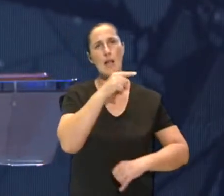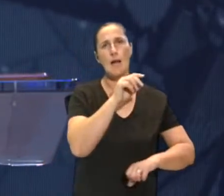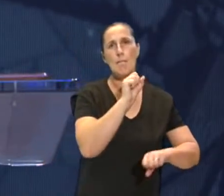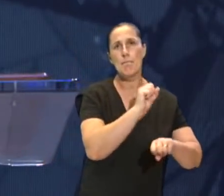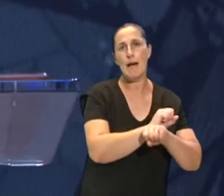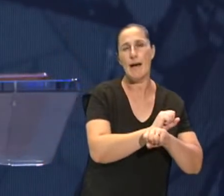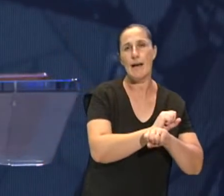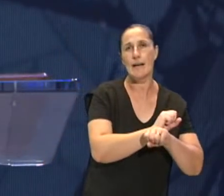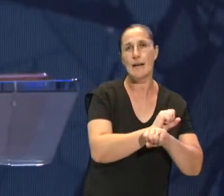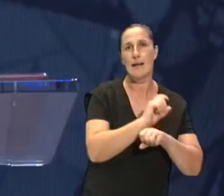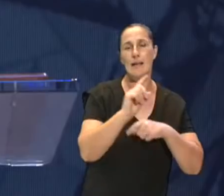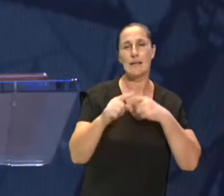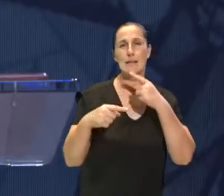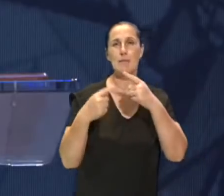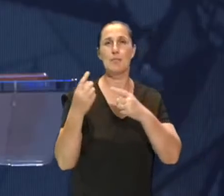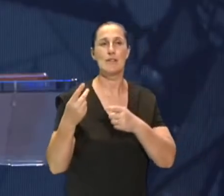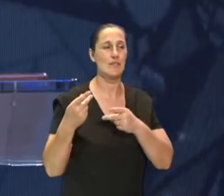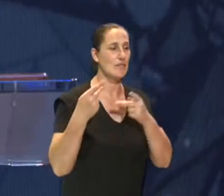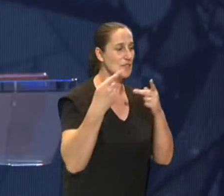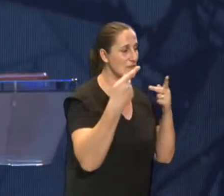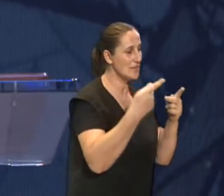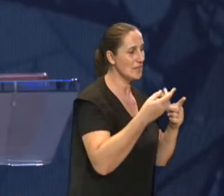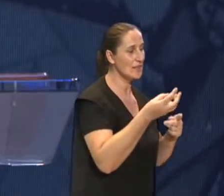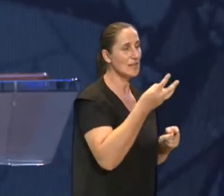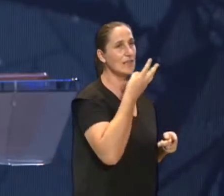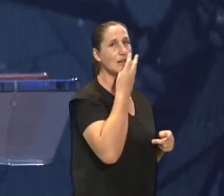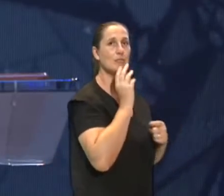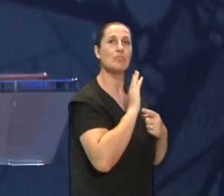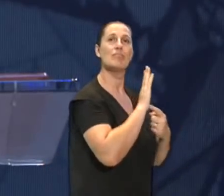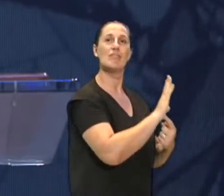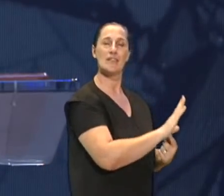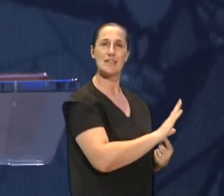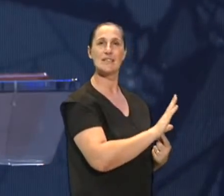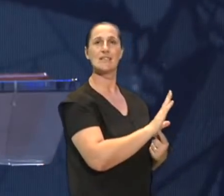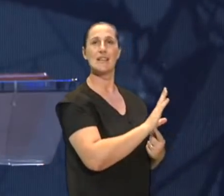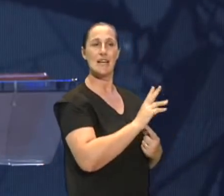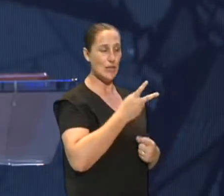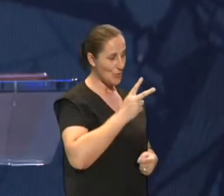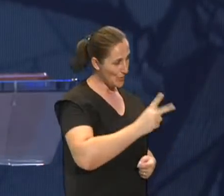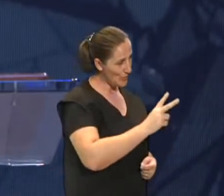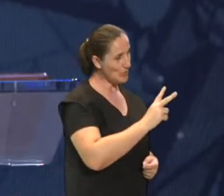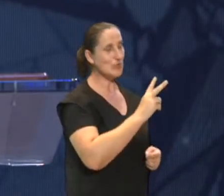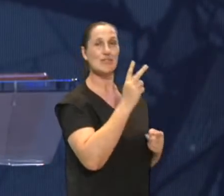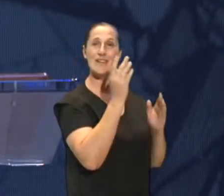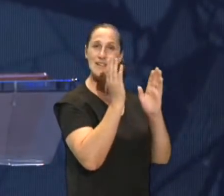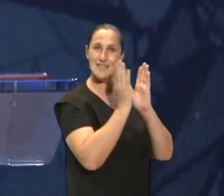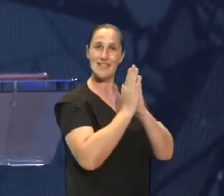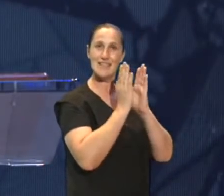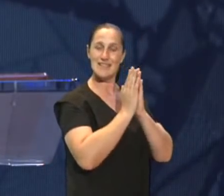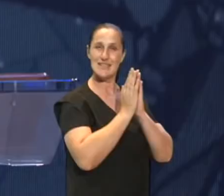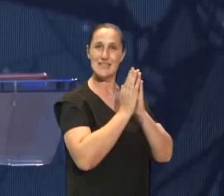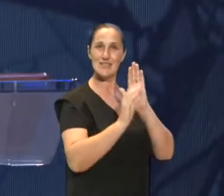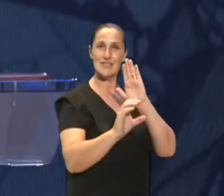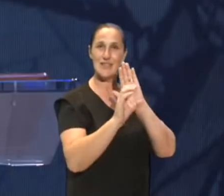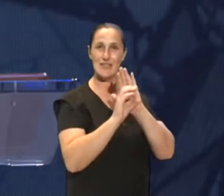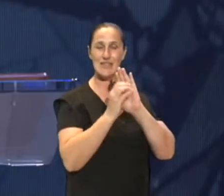depois da visita de Isaías e do sinal revelado, ele continua aquela oração no capítulo 38.